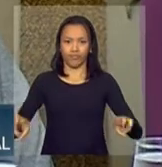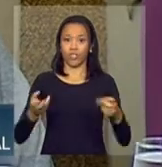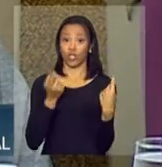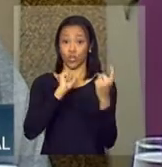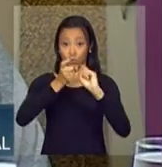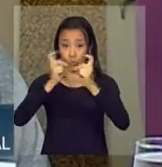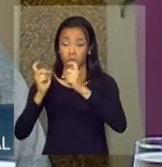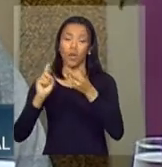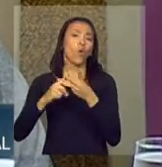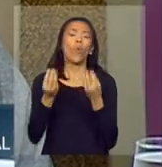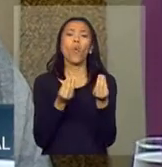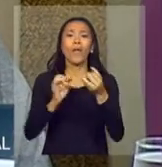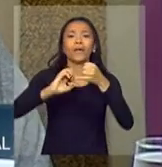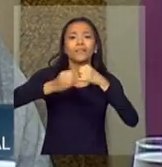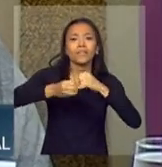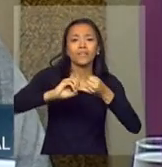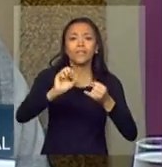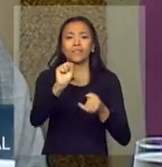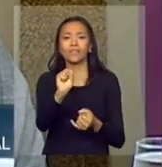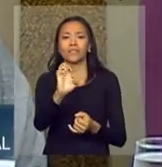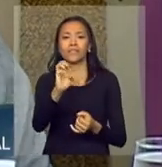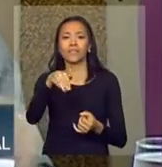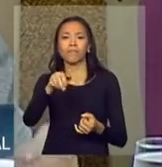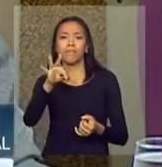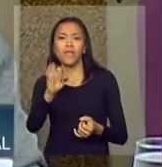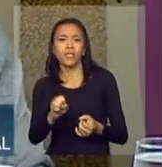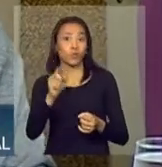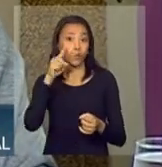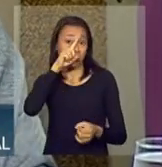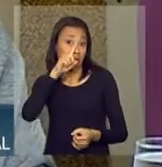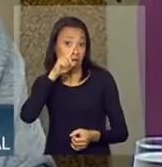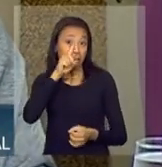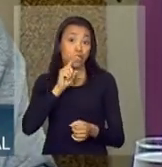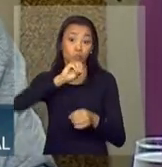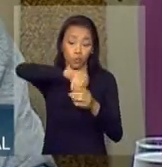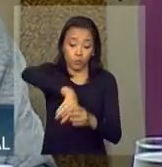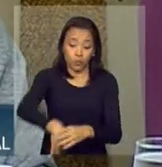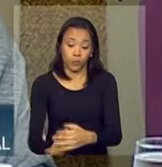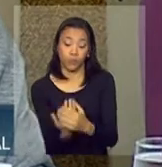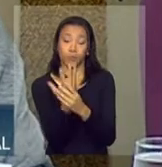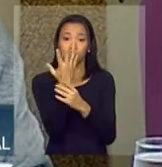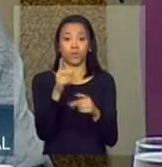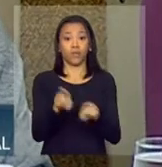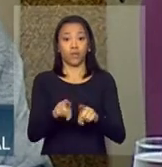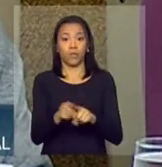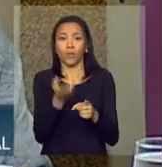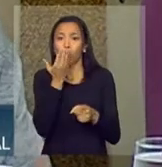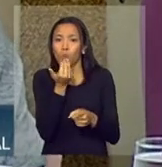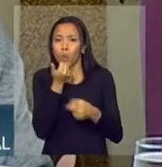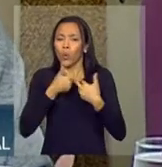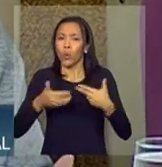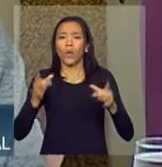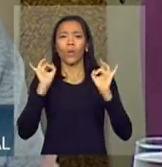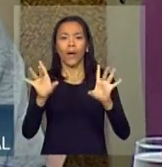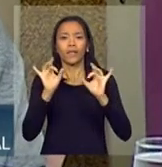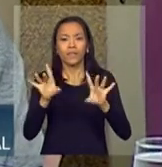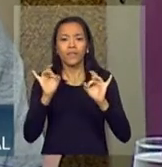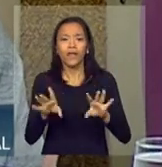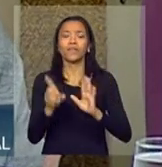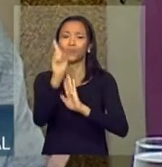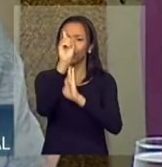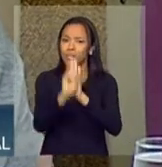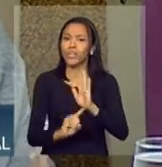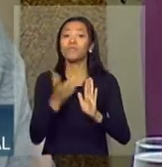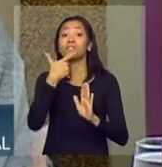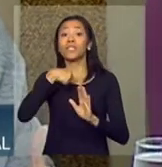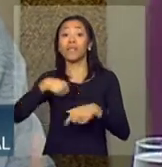acesso à semente, dos riscos da produção para a produção, né, e consumo sustentáveis de alimentos de qualidade, do direito dos